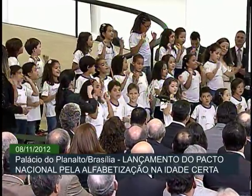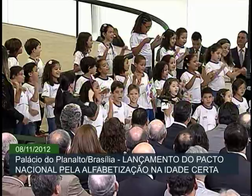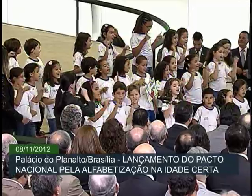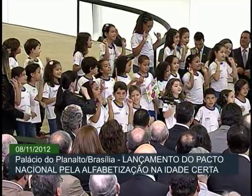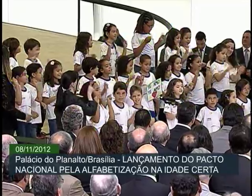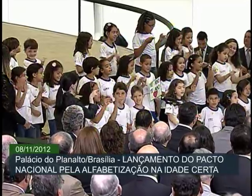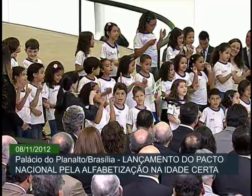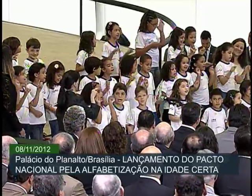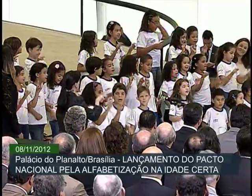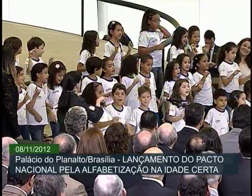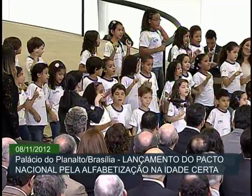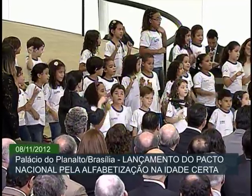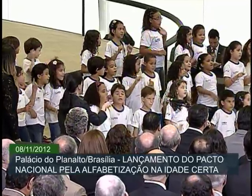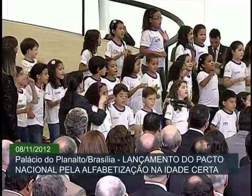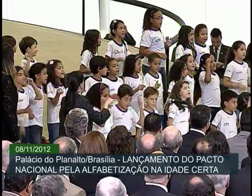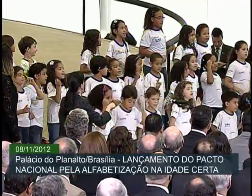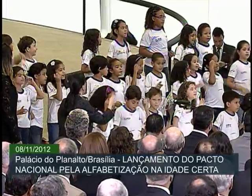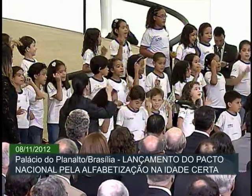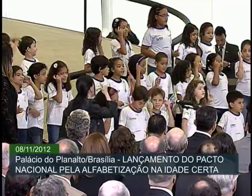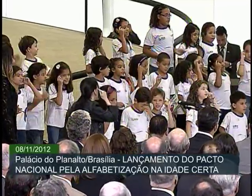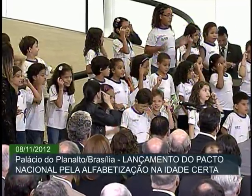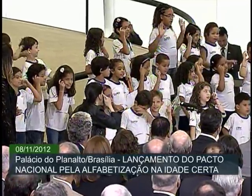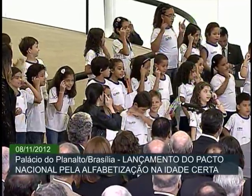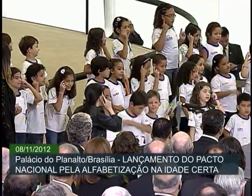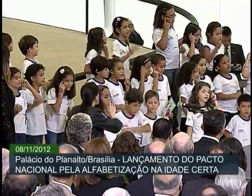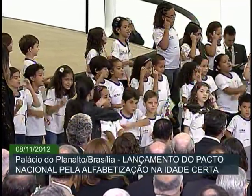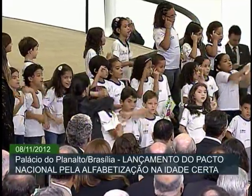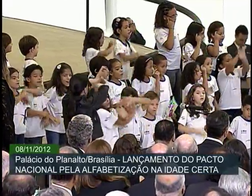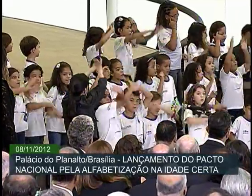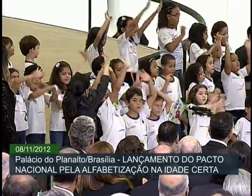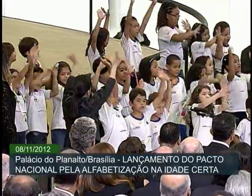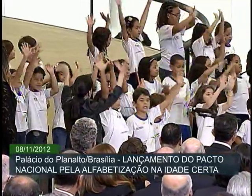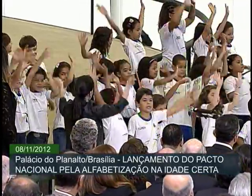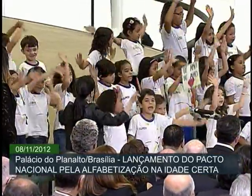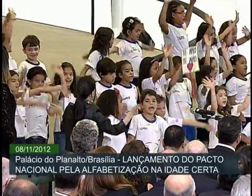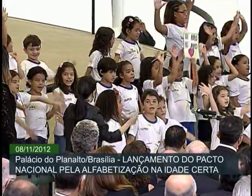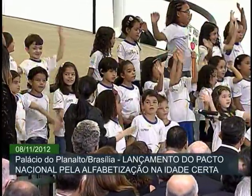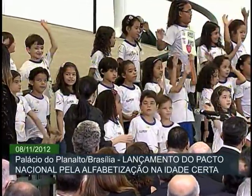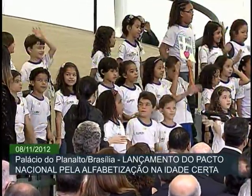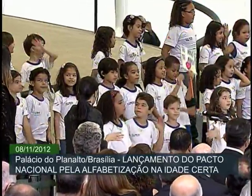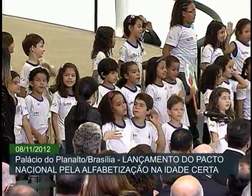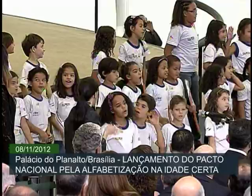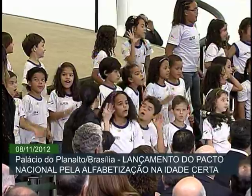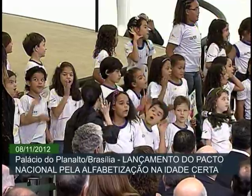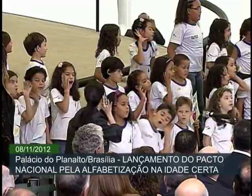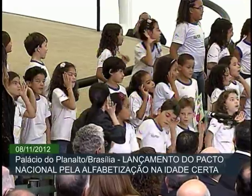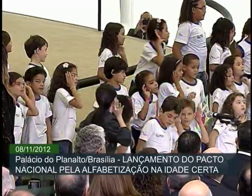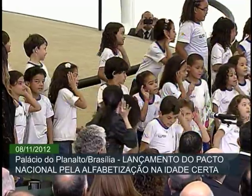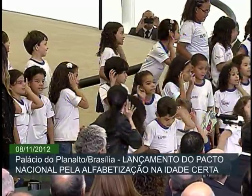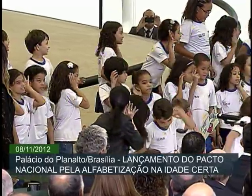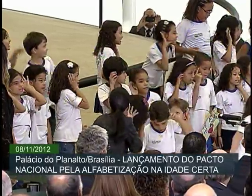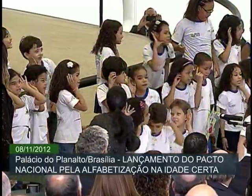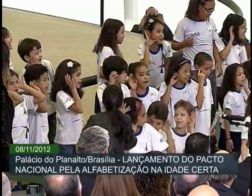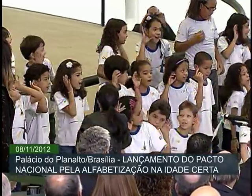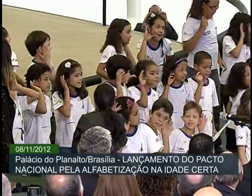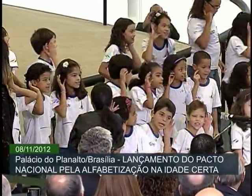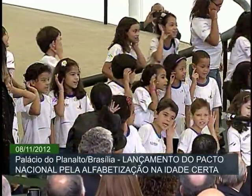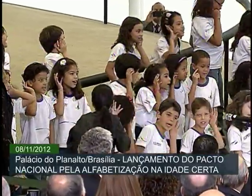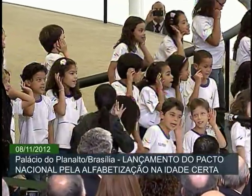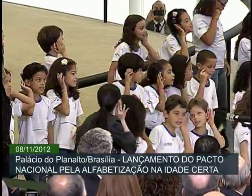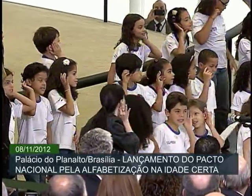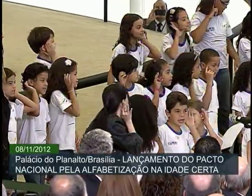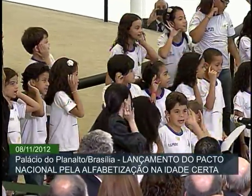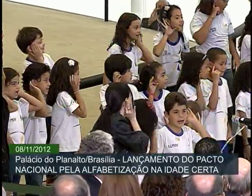o seu coração. Imagine o mundo inteiro ouvir essa